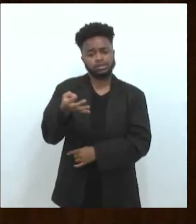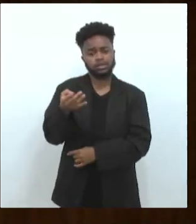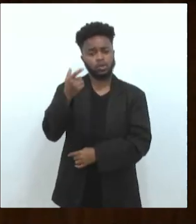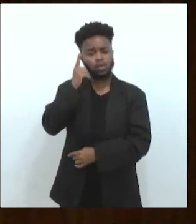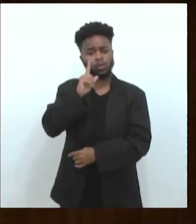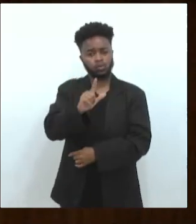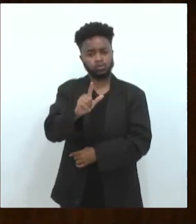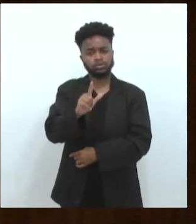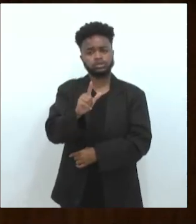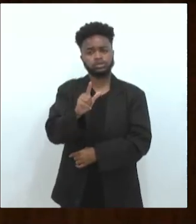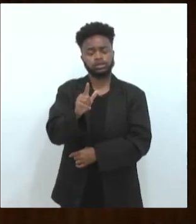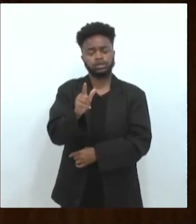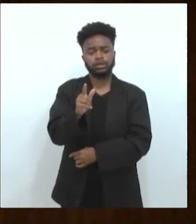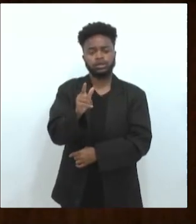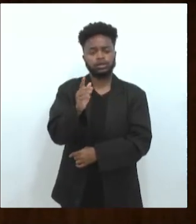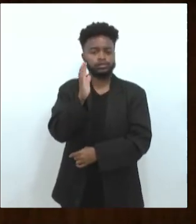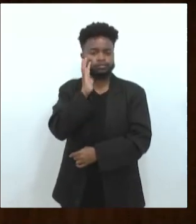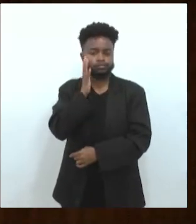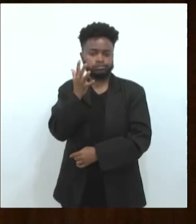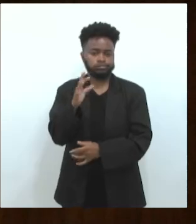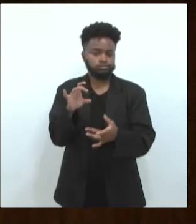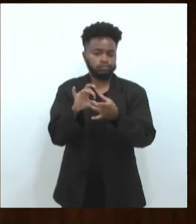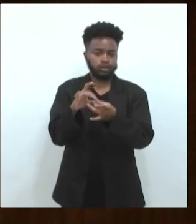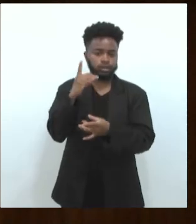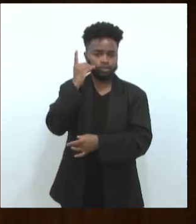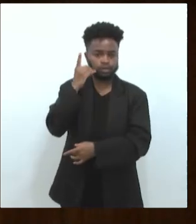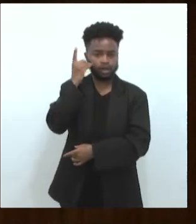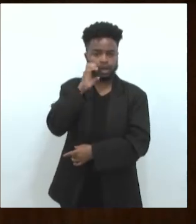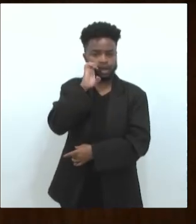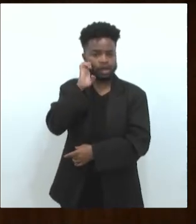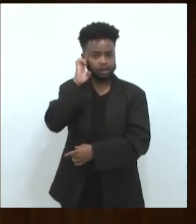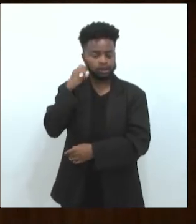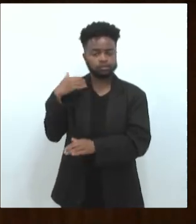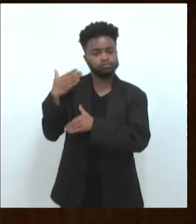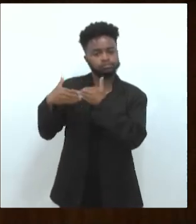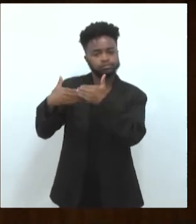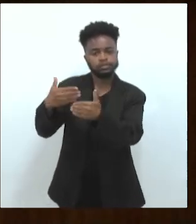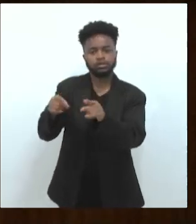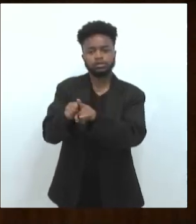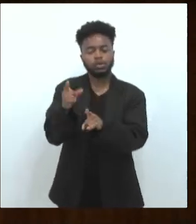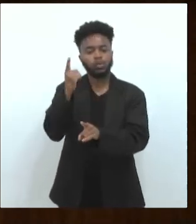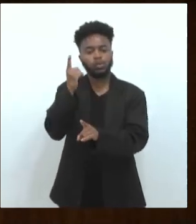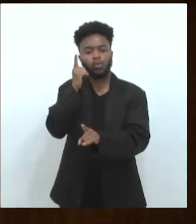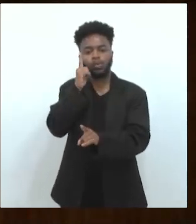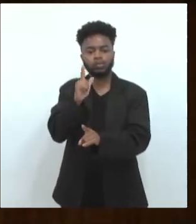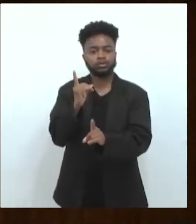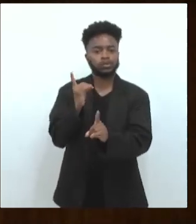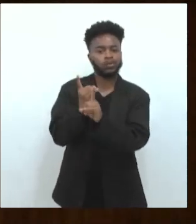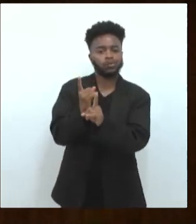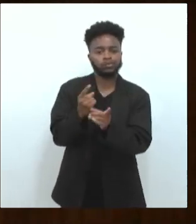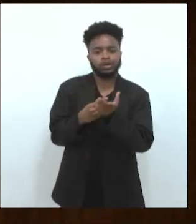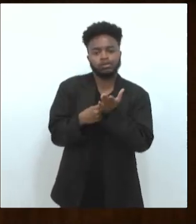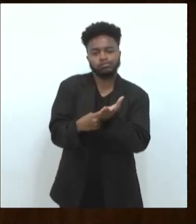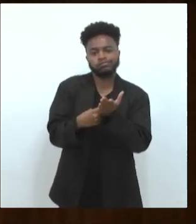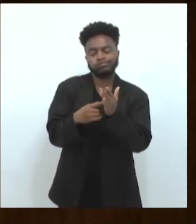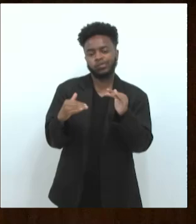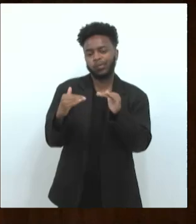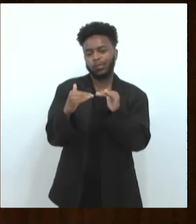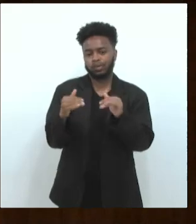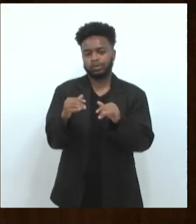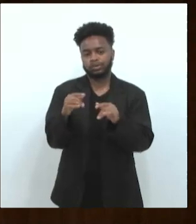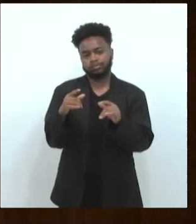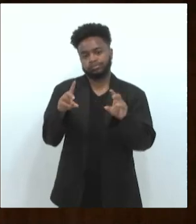com a razoabilidade da deputada Érica Takimoto, avançar e encontrar um consenso nessa tão importante pauta,